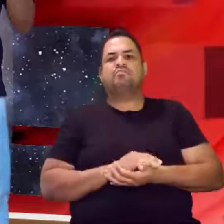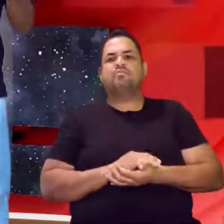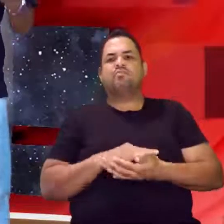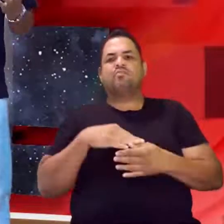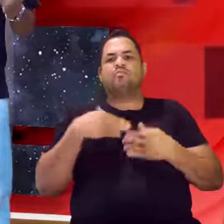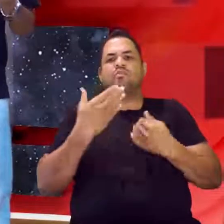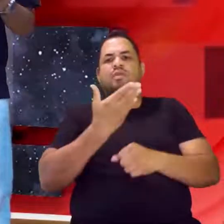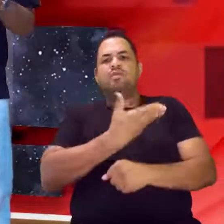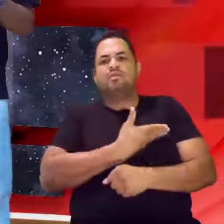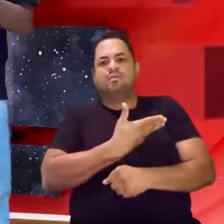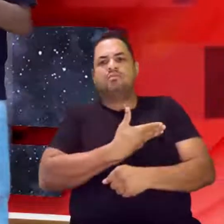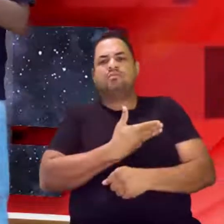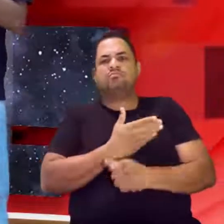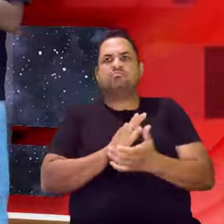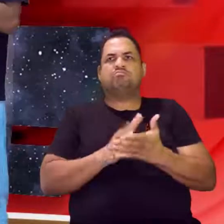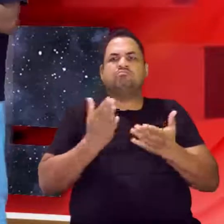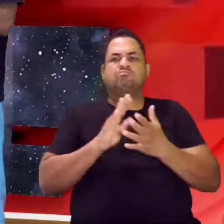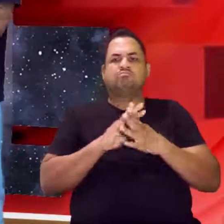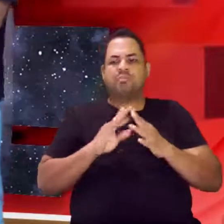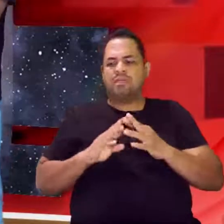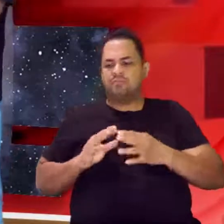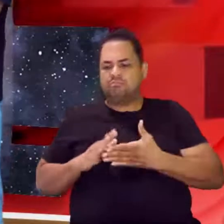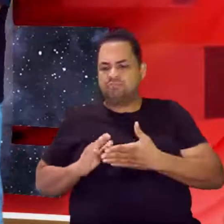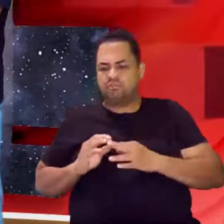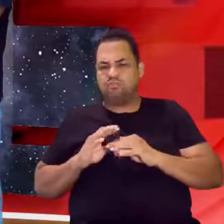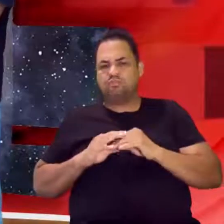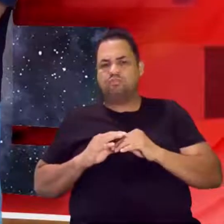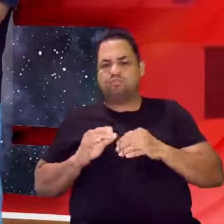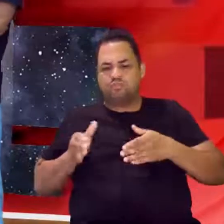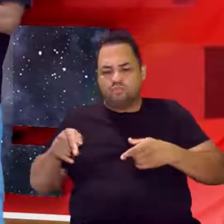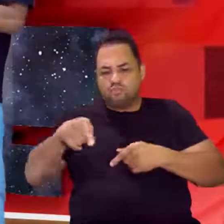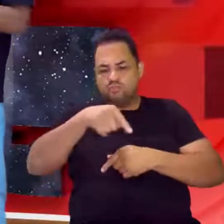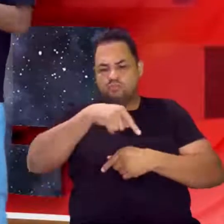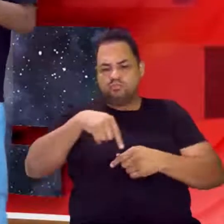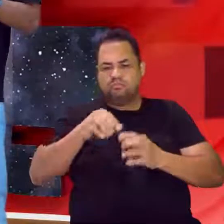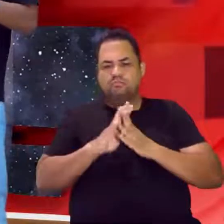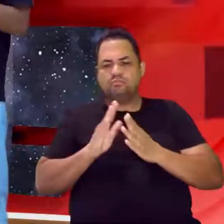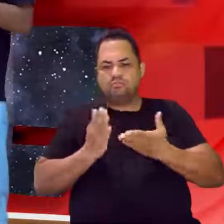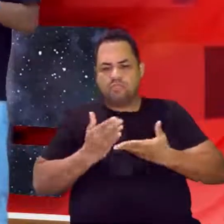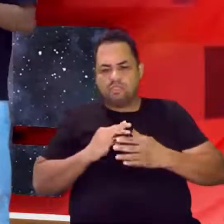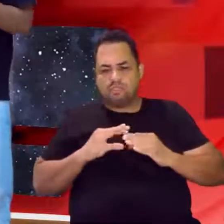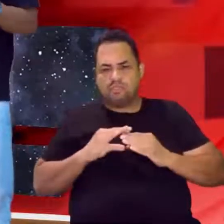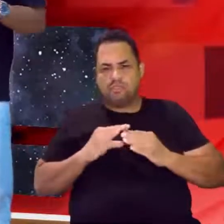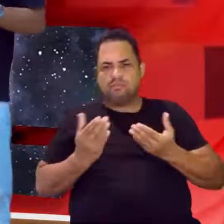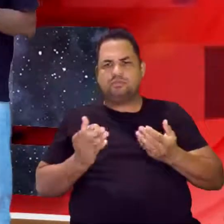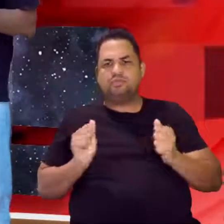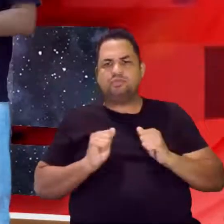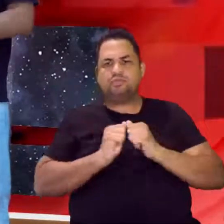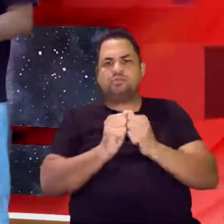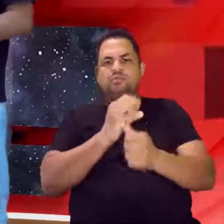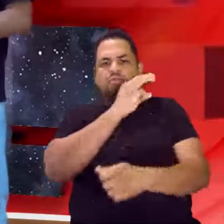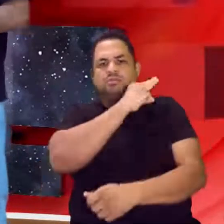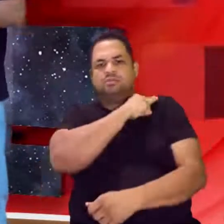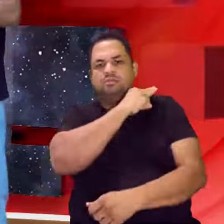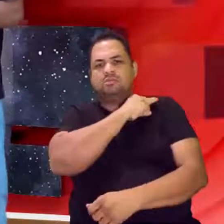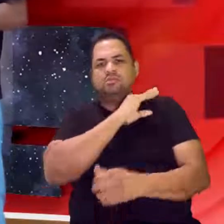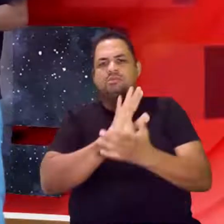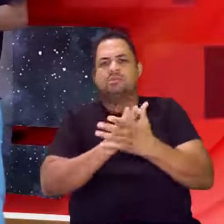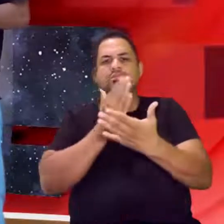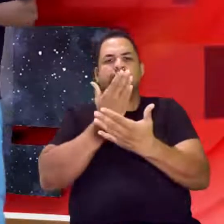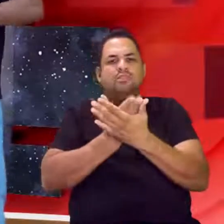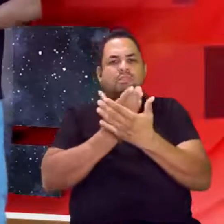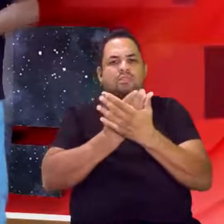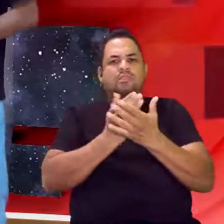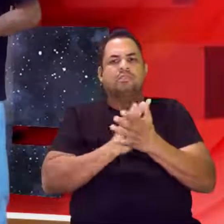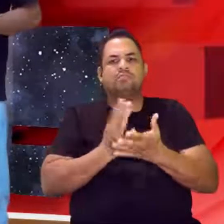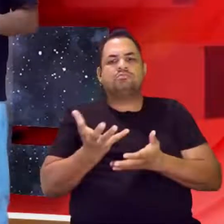fora, com um amigo ou numa roda de conversa, ele vai falar assim, olha, meu filho está no terceiro ano, está estudando, eu vejo lá ele estudando e